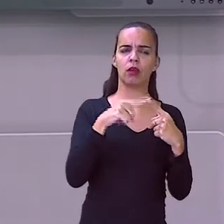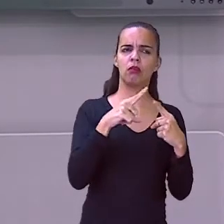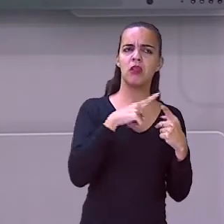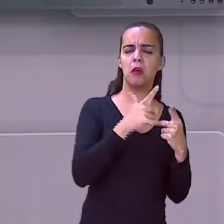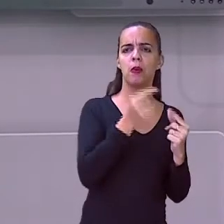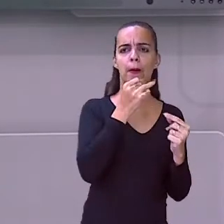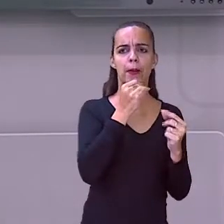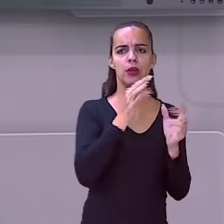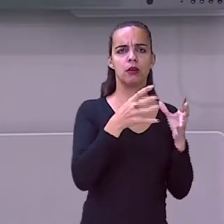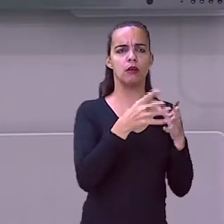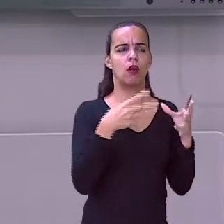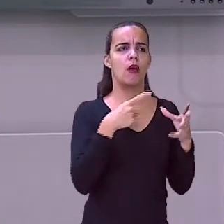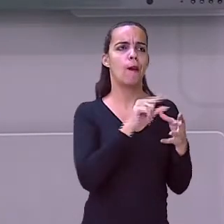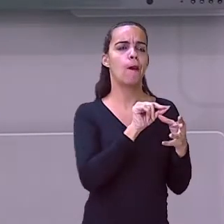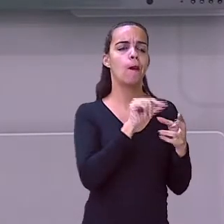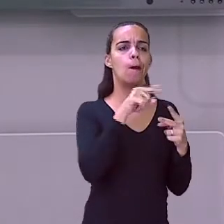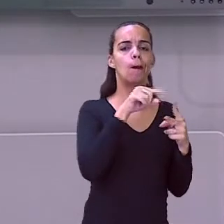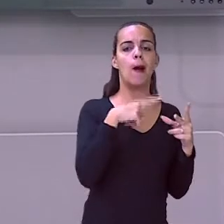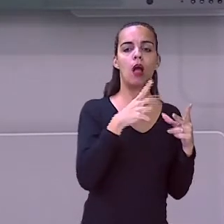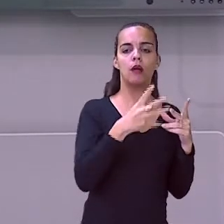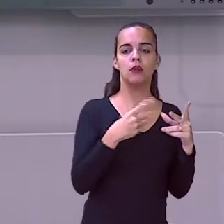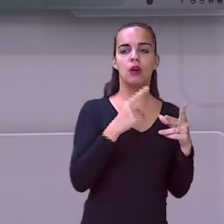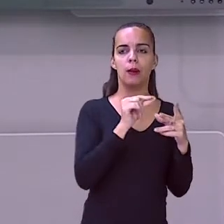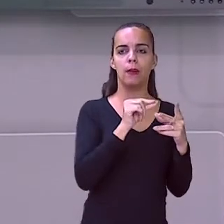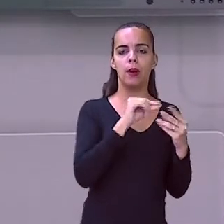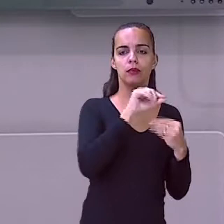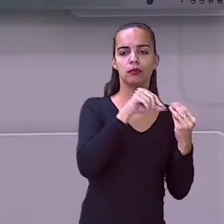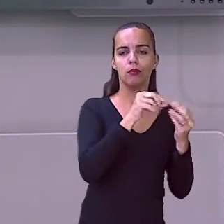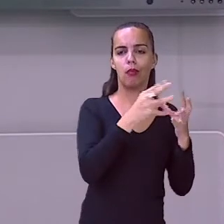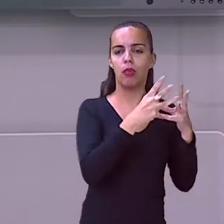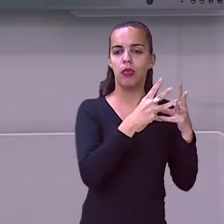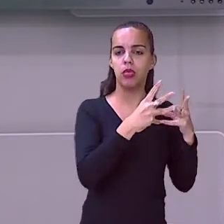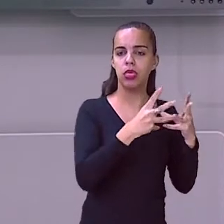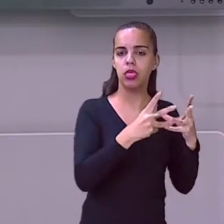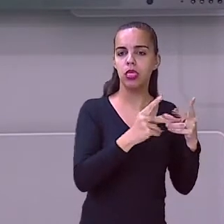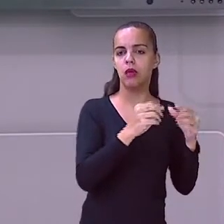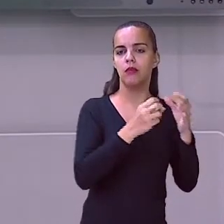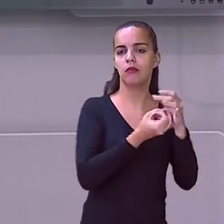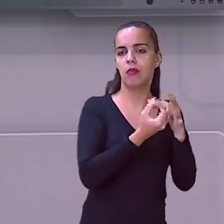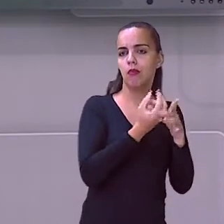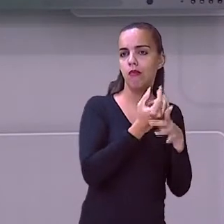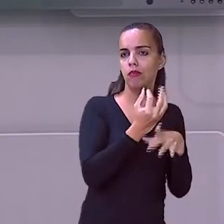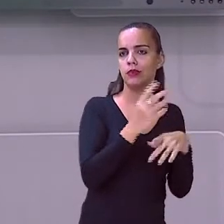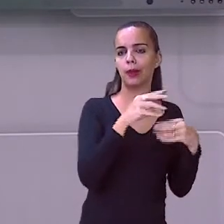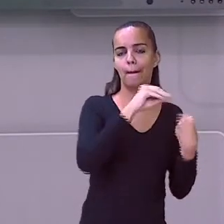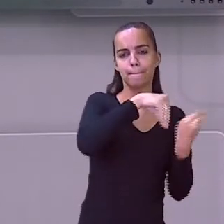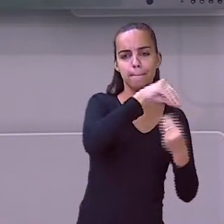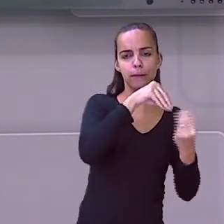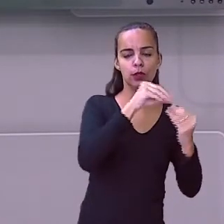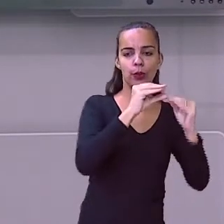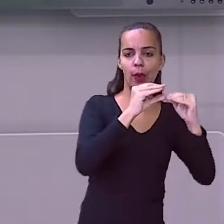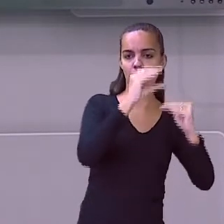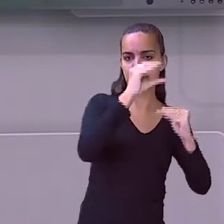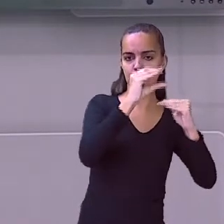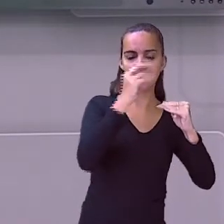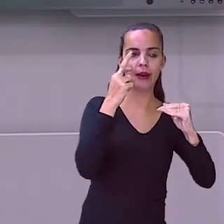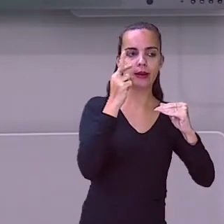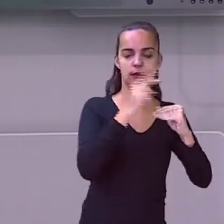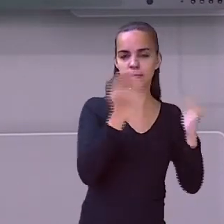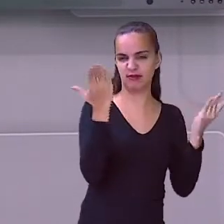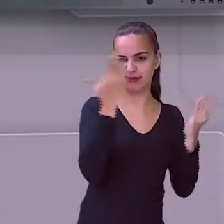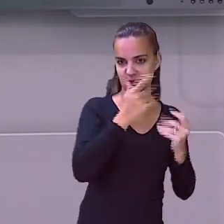Heterogênea, vários aspectos, né? Mais de uma fase. Muito bem. Bom, se